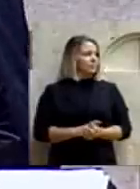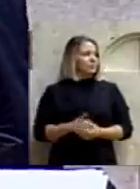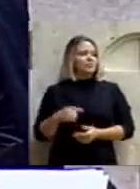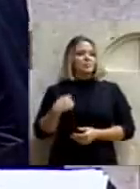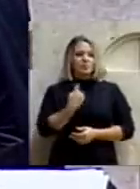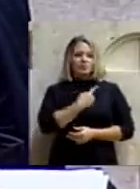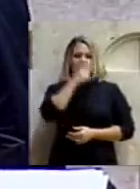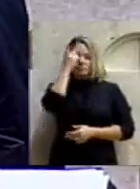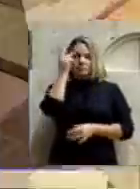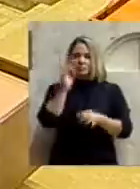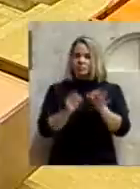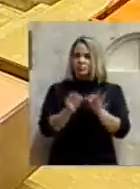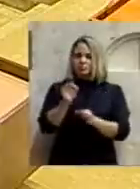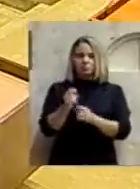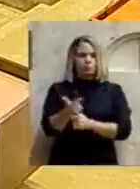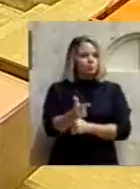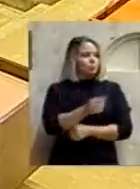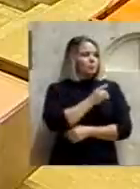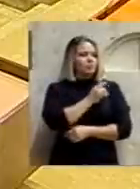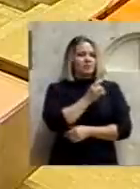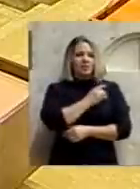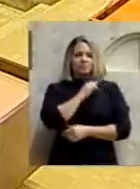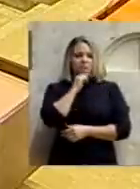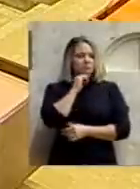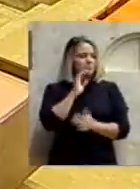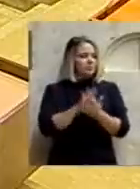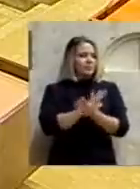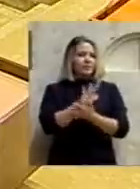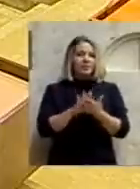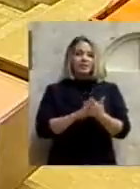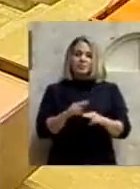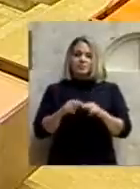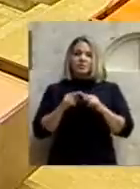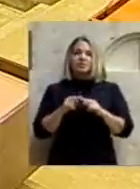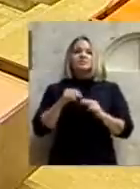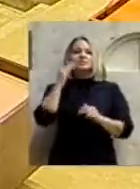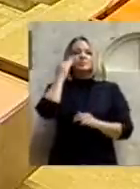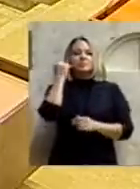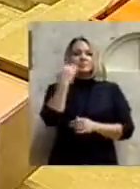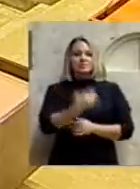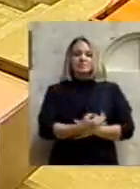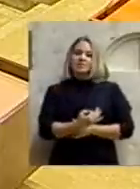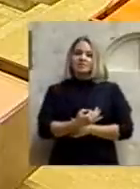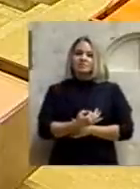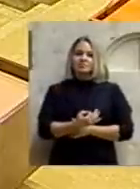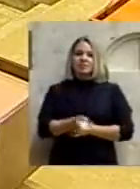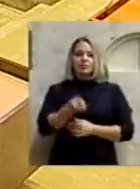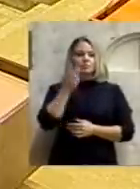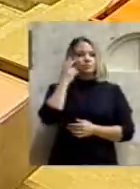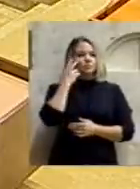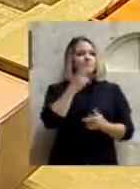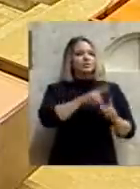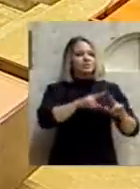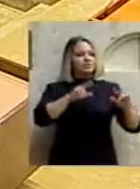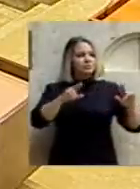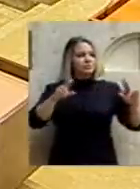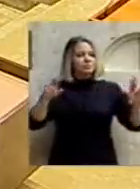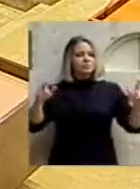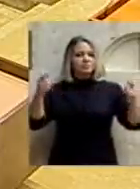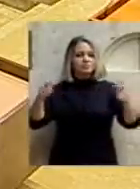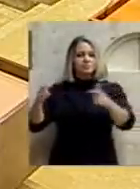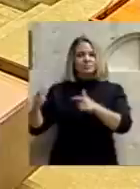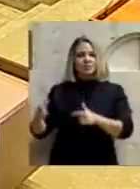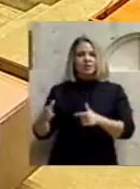Nós, os juízes, não tememos nada nem a ninguém, porquanto, como afirmava Eduardo Cuturi, onde os juízes temem,